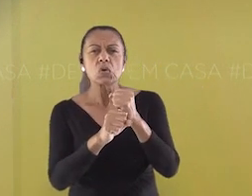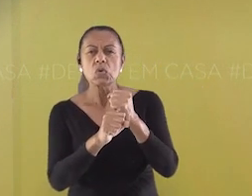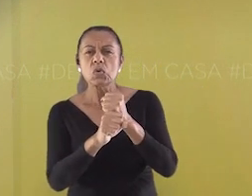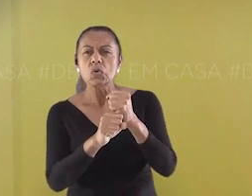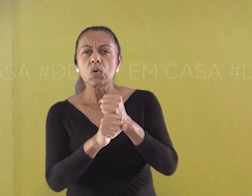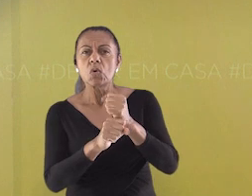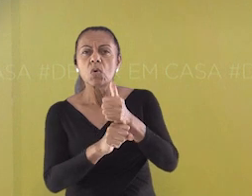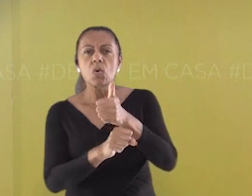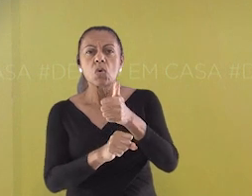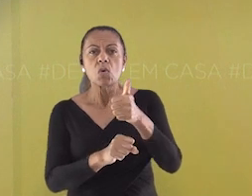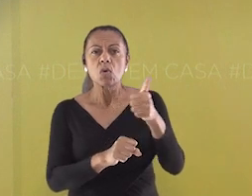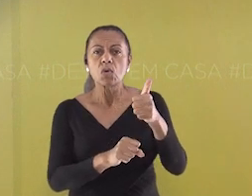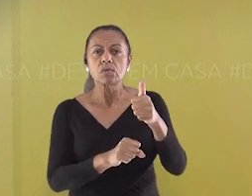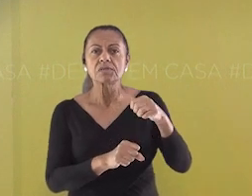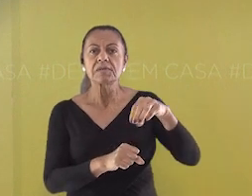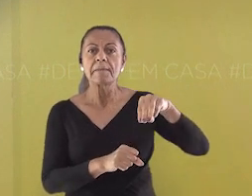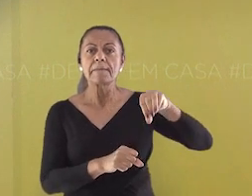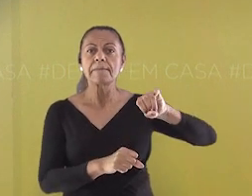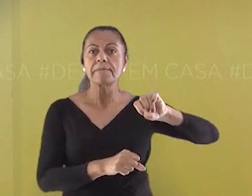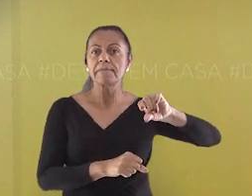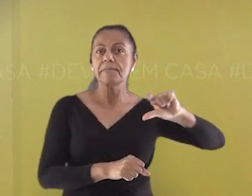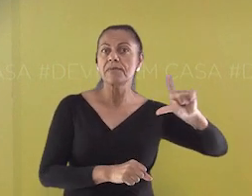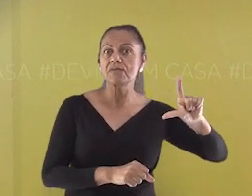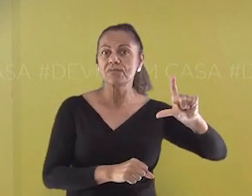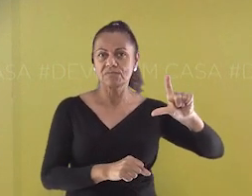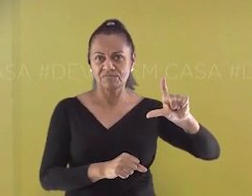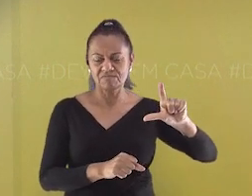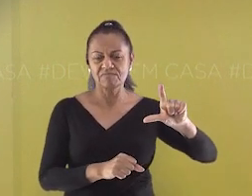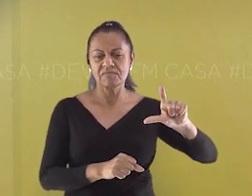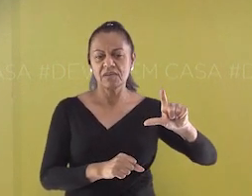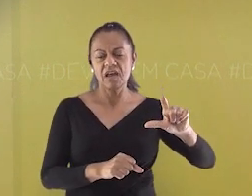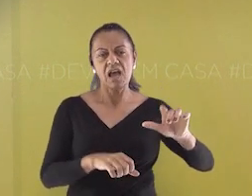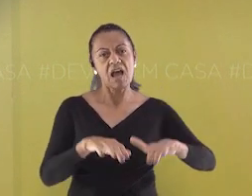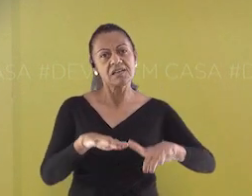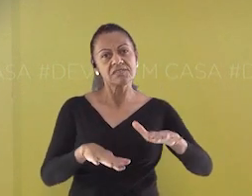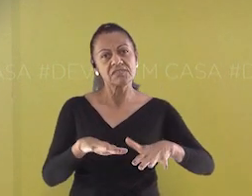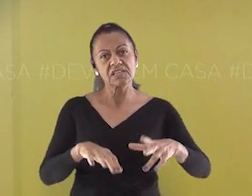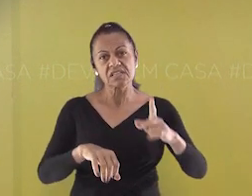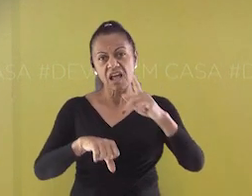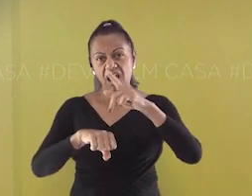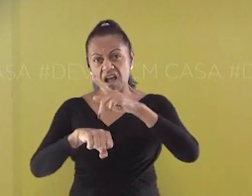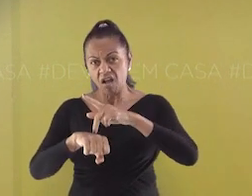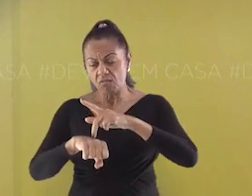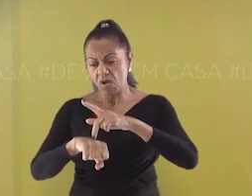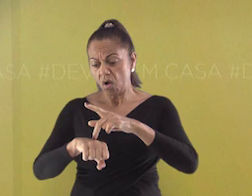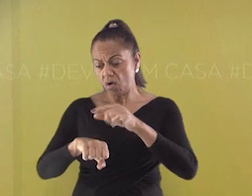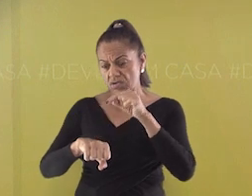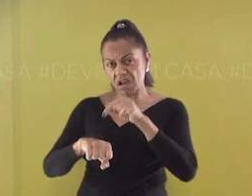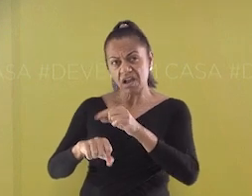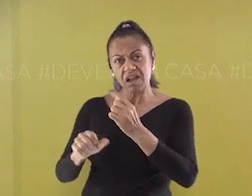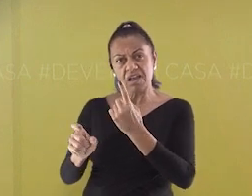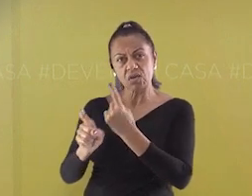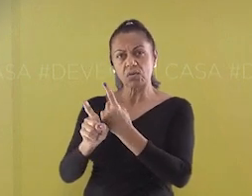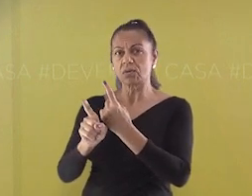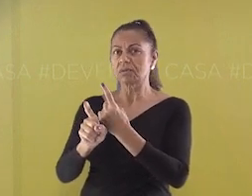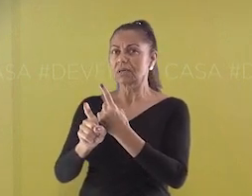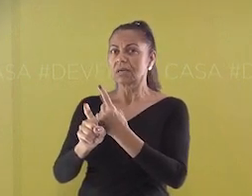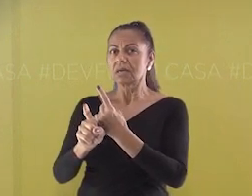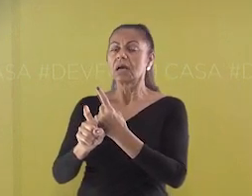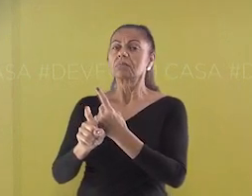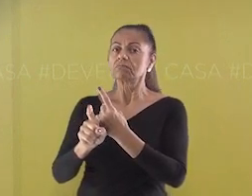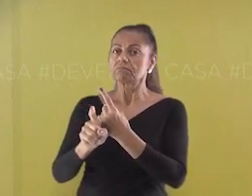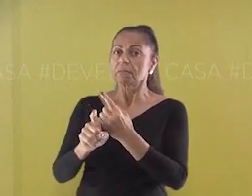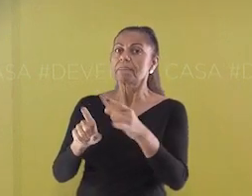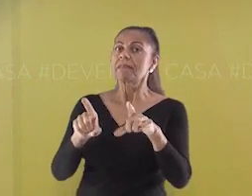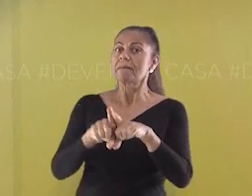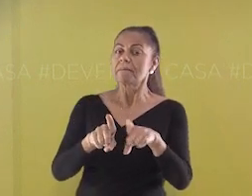mínimo 11.000 anos. Nem sempre o fóssil é encontrado em uma rocha. Alguns dos